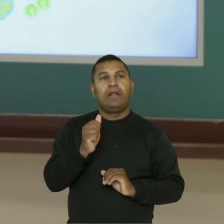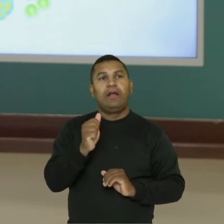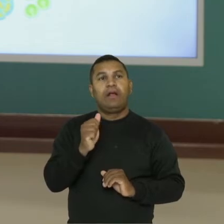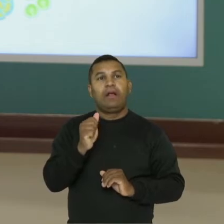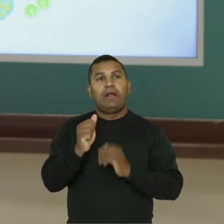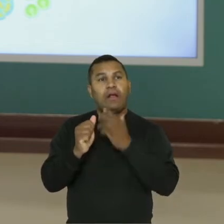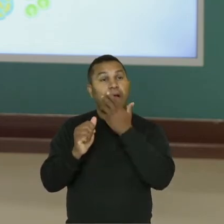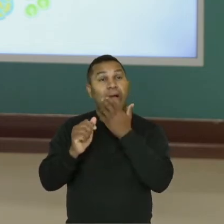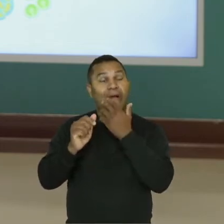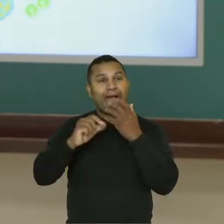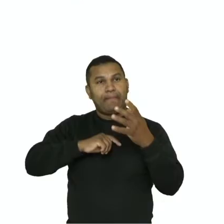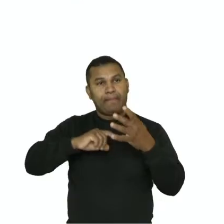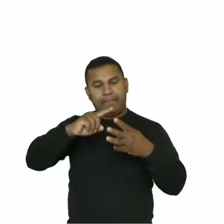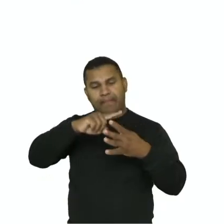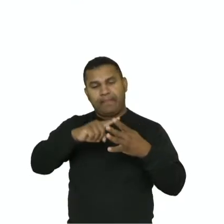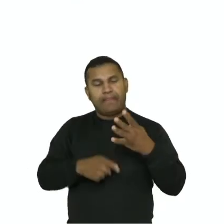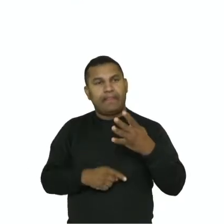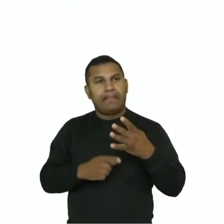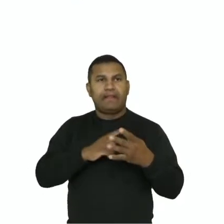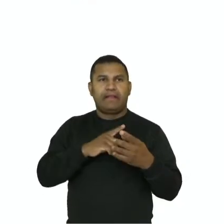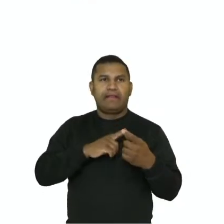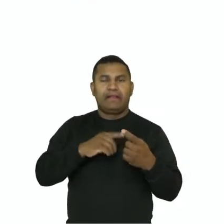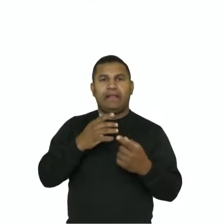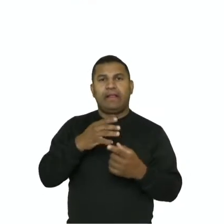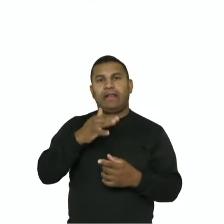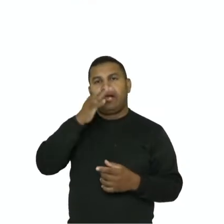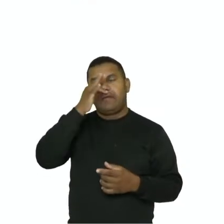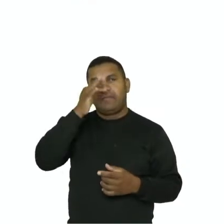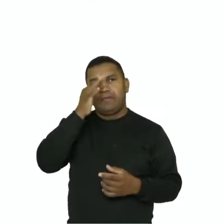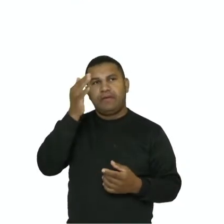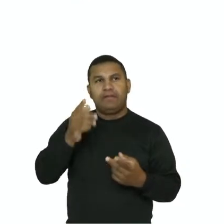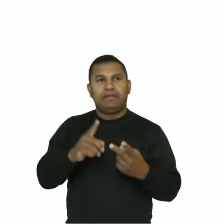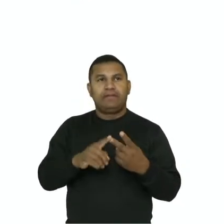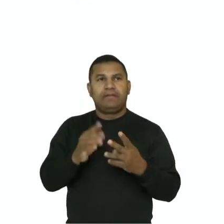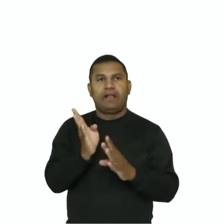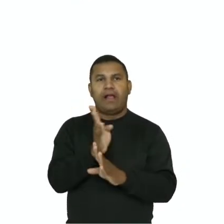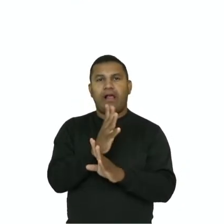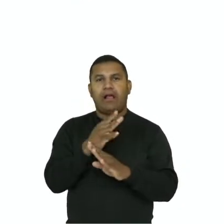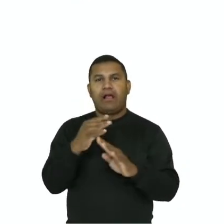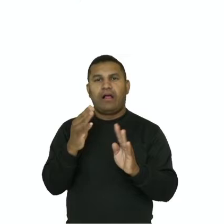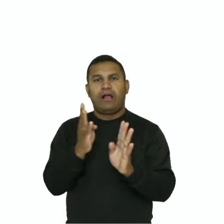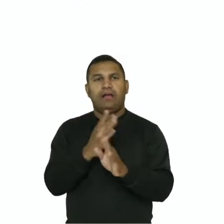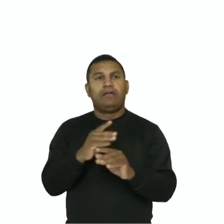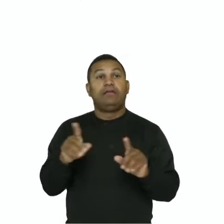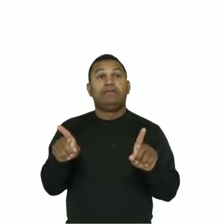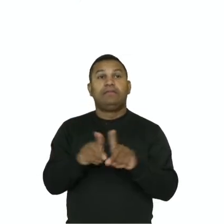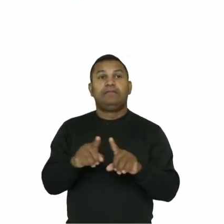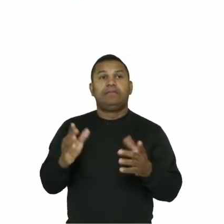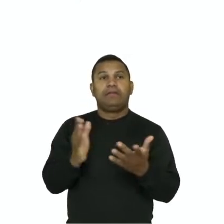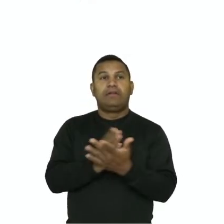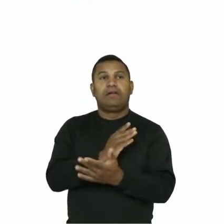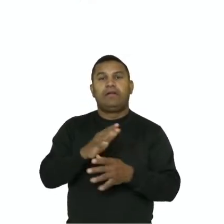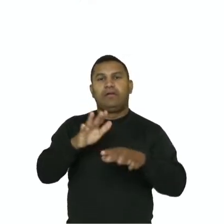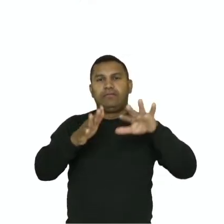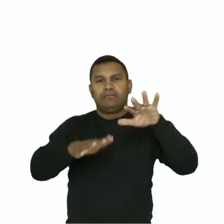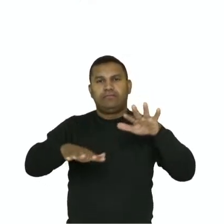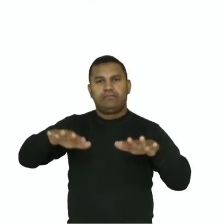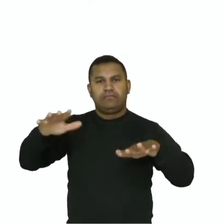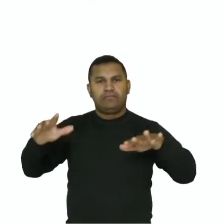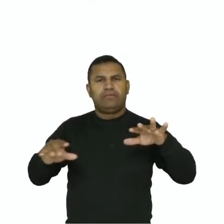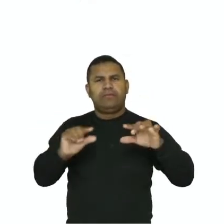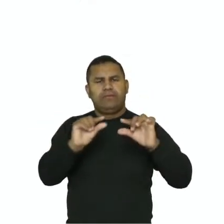pelas plantas, tá? Pelas algas em ecossistemas aquáticos, em fitoplâncton também, ecossistemas aquáticos, mas a gente já está